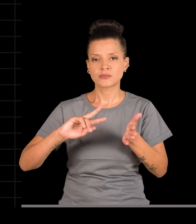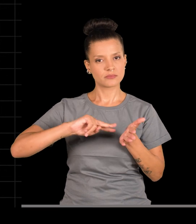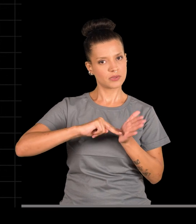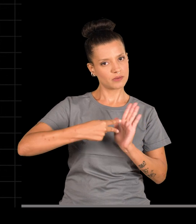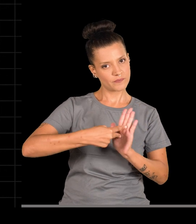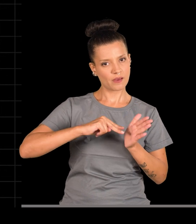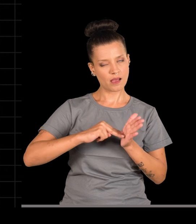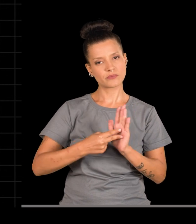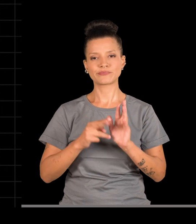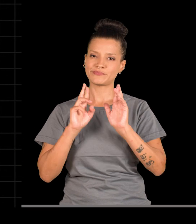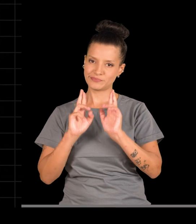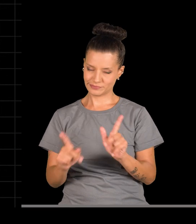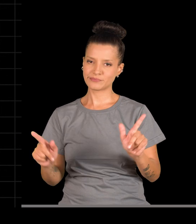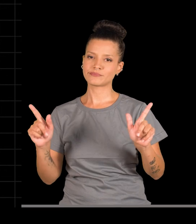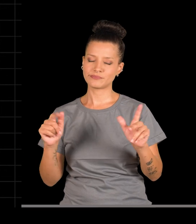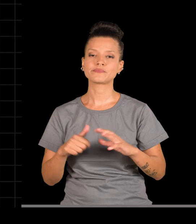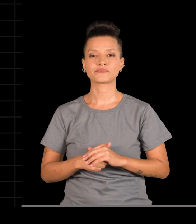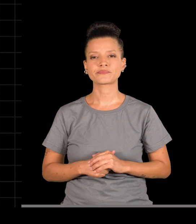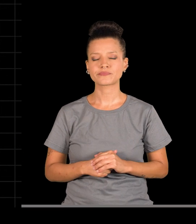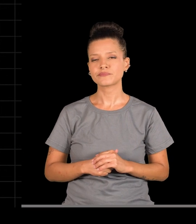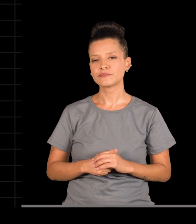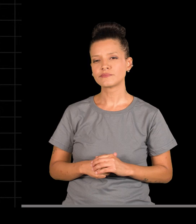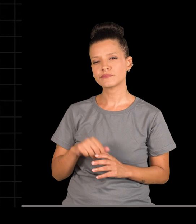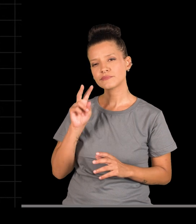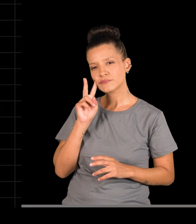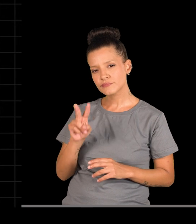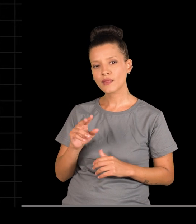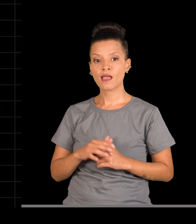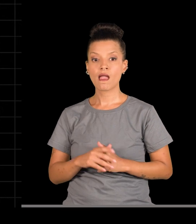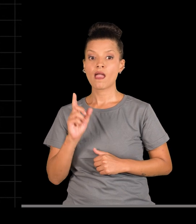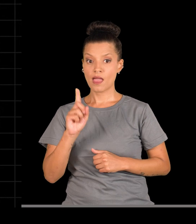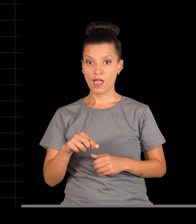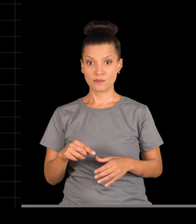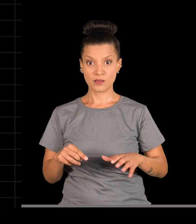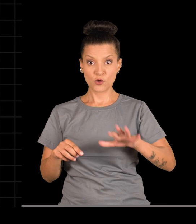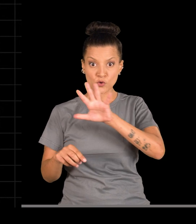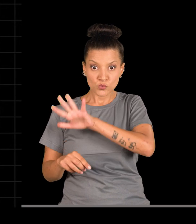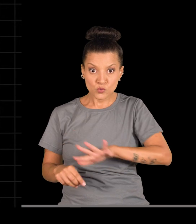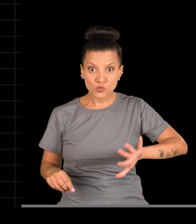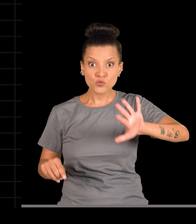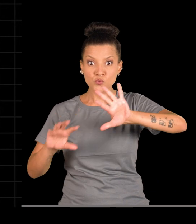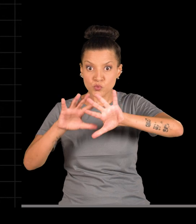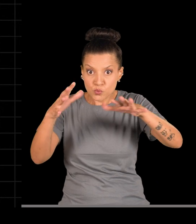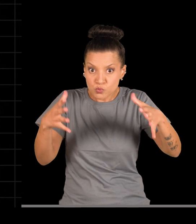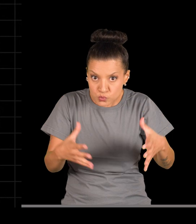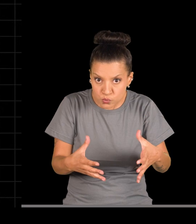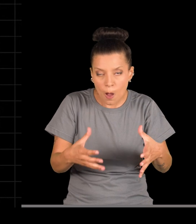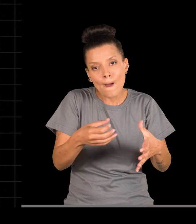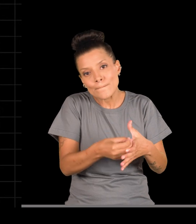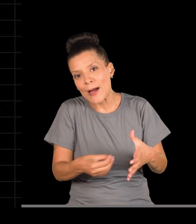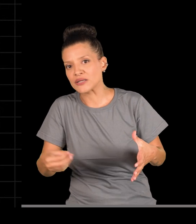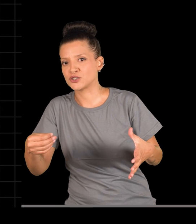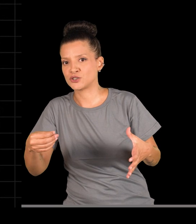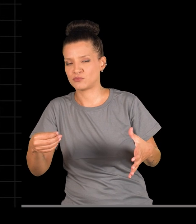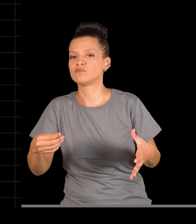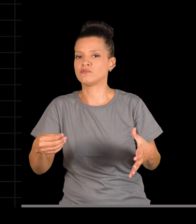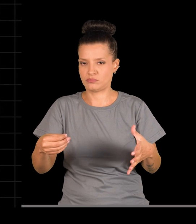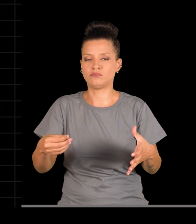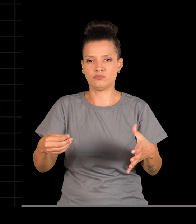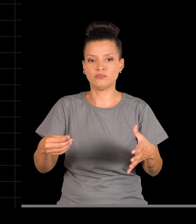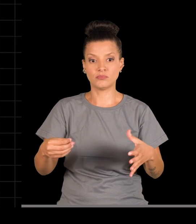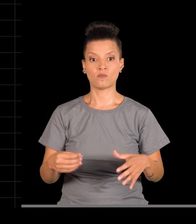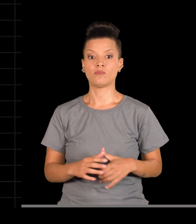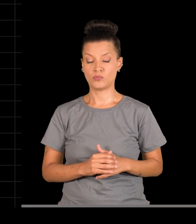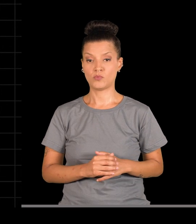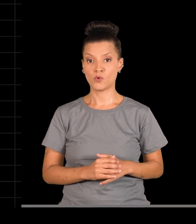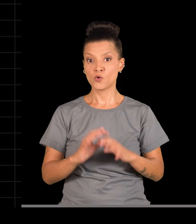1/3 e vão ser significados diferentes para essa fração 1/3 aqui. Então esse primeiro significado é exatamente a parte sobre o todo, né? A